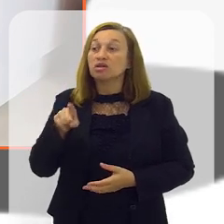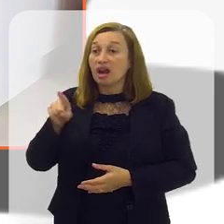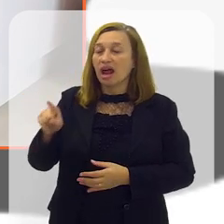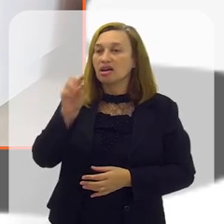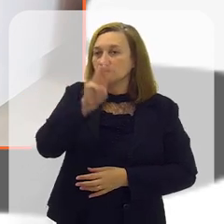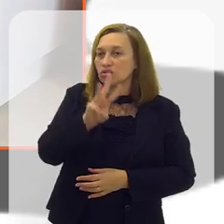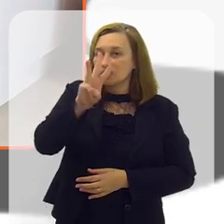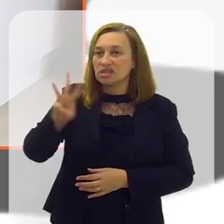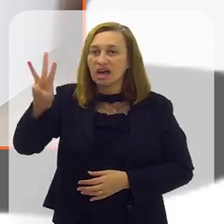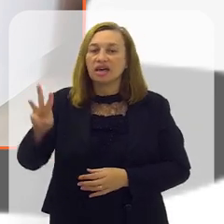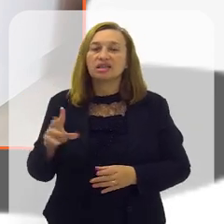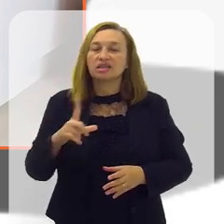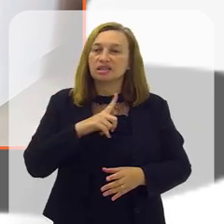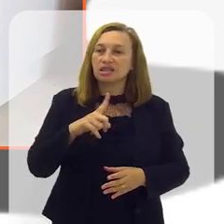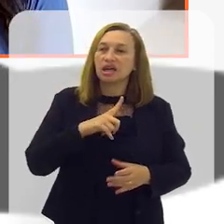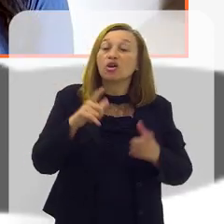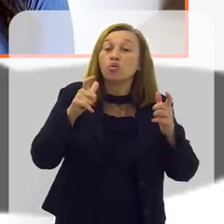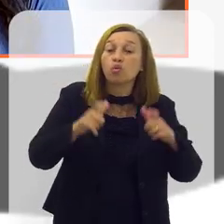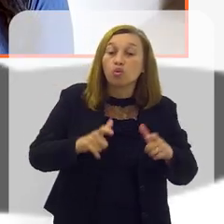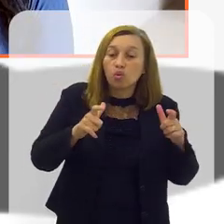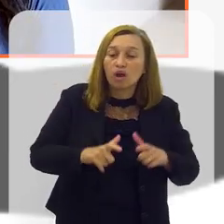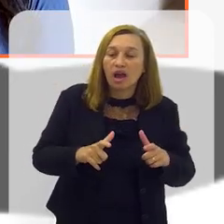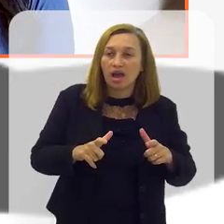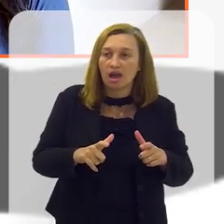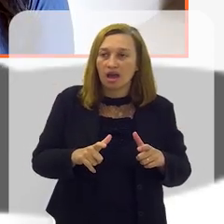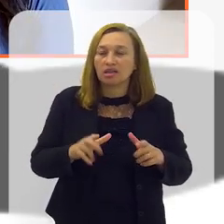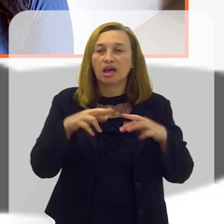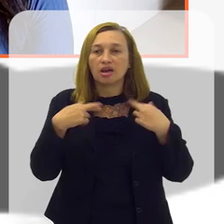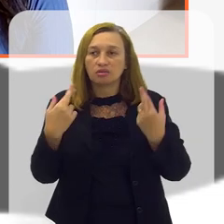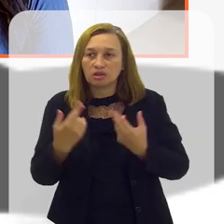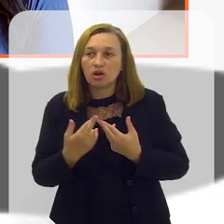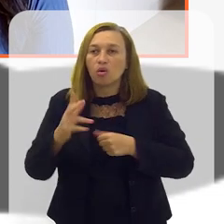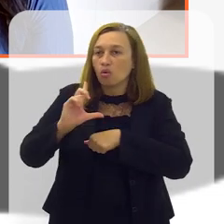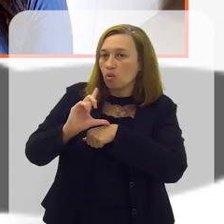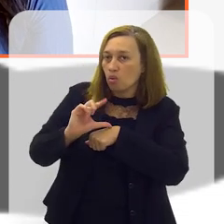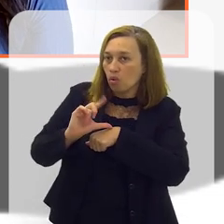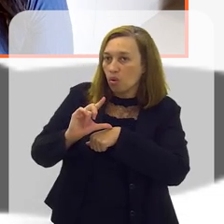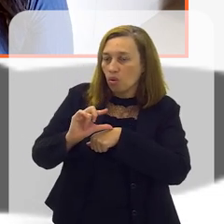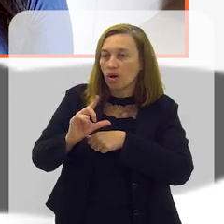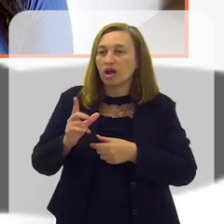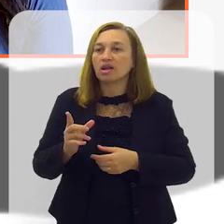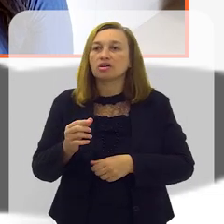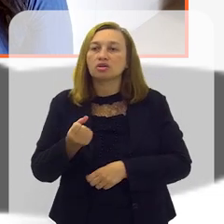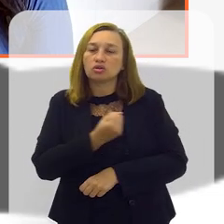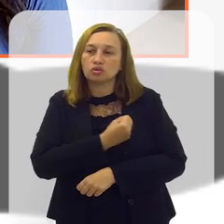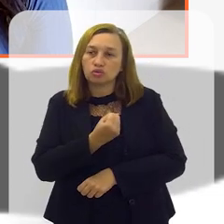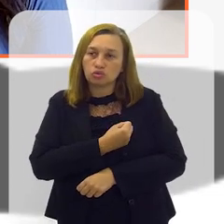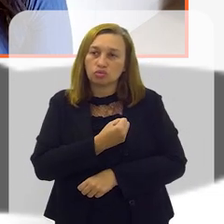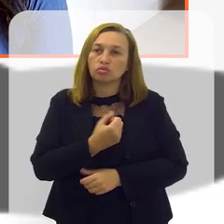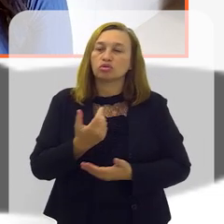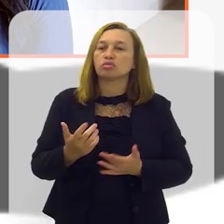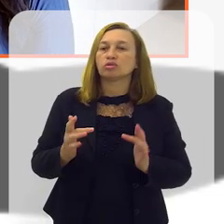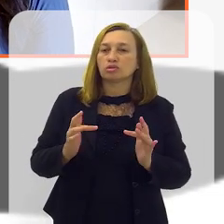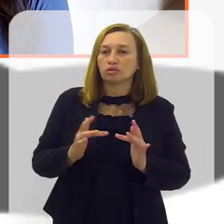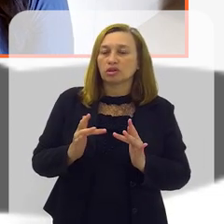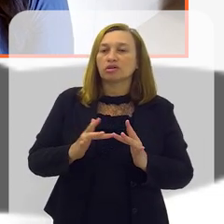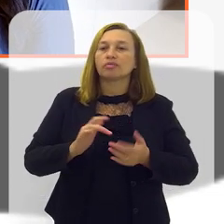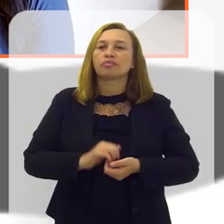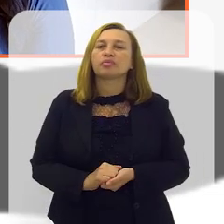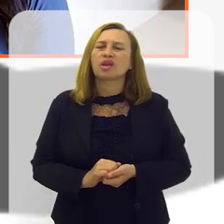ter direitinho também, aonde que tem a reunião, qual o horário, o endereço e o telefone para